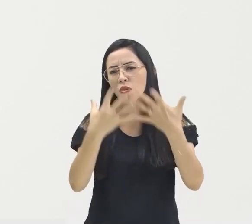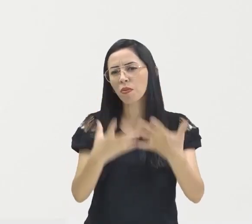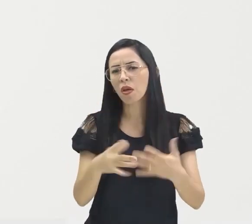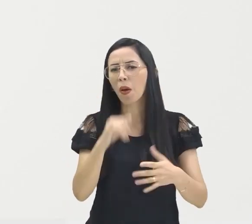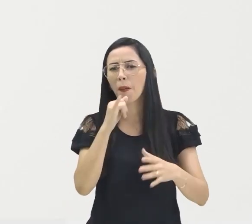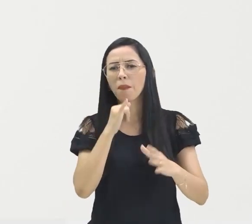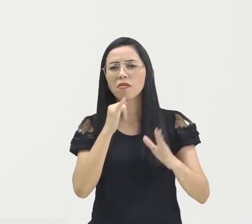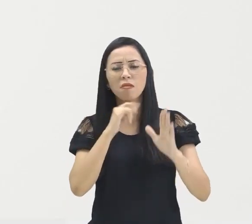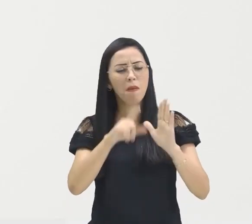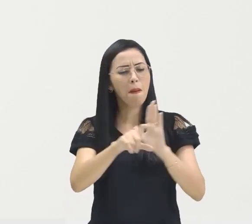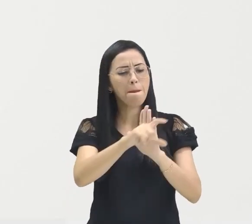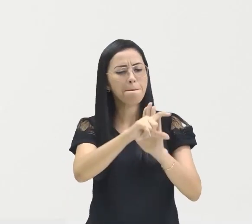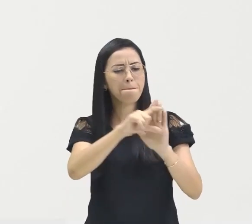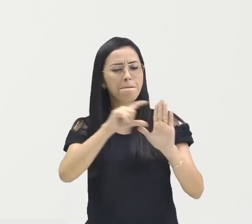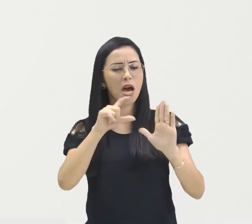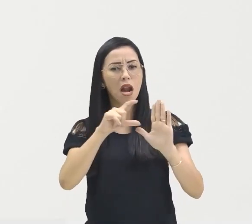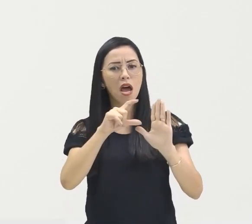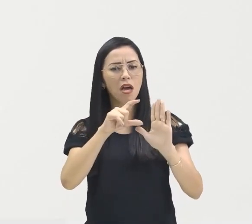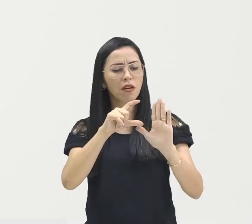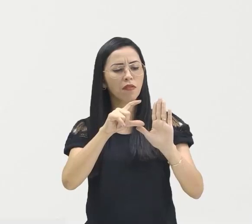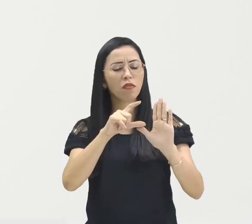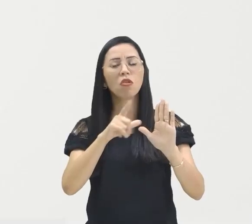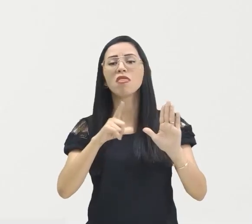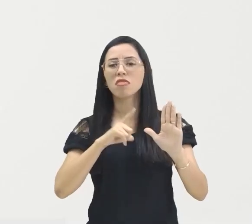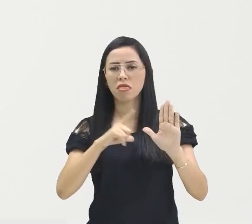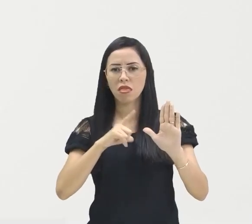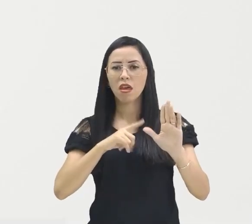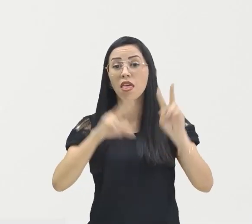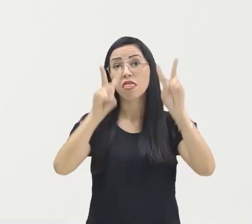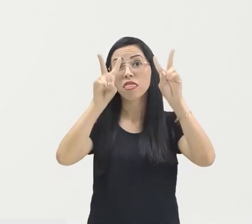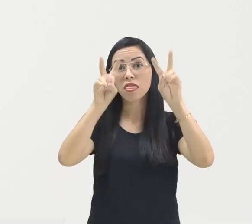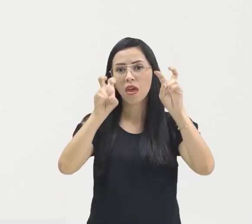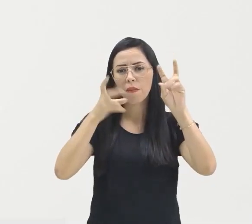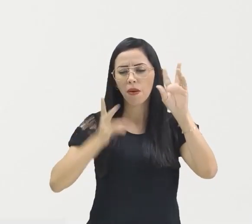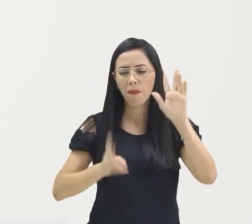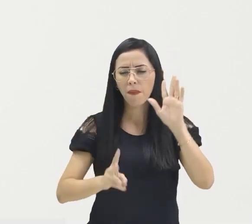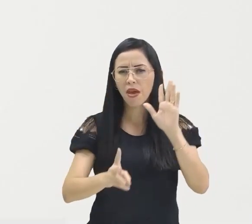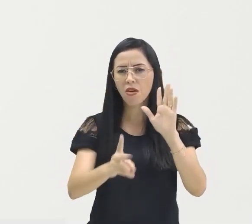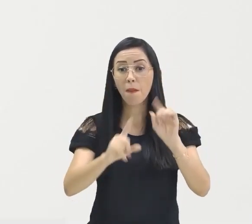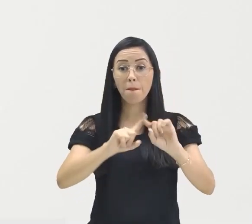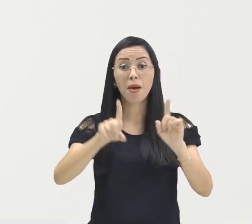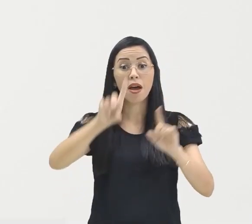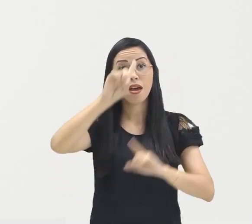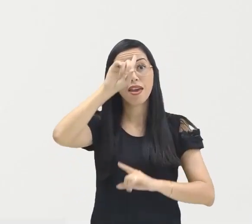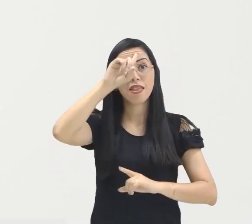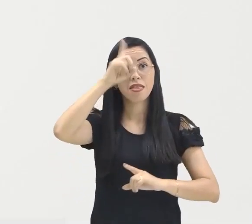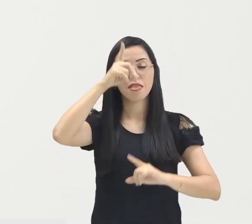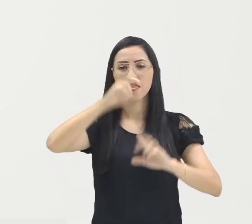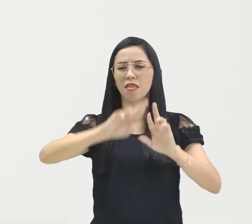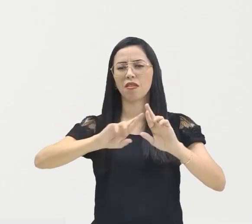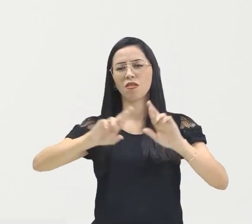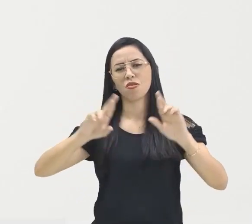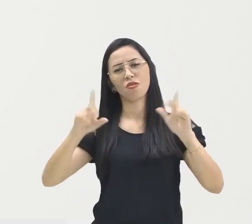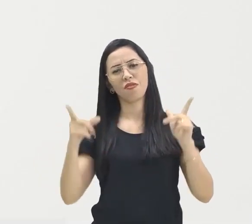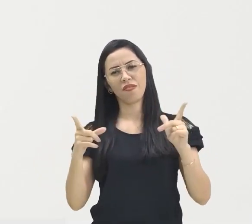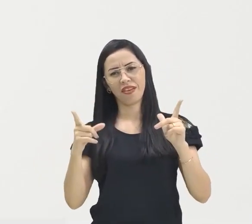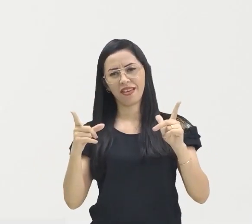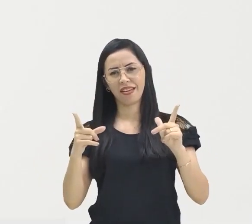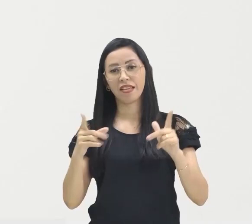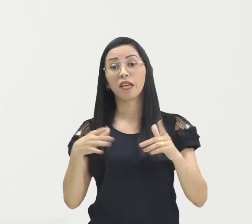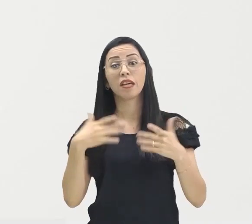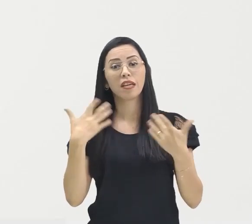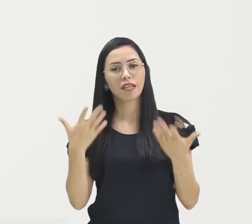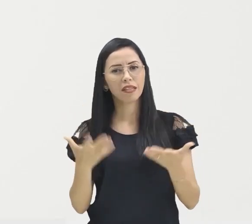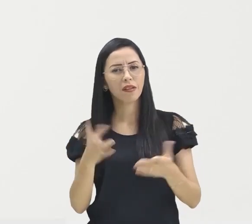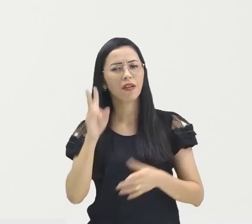eu mudo de assunto? Não, o assunto é o mesmo, a gente só vai mudar de ideia. E quando a gente muda de ideia, a gente passa para um outro parágrafo. Lembre-se que toda